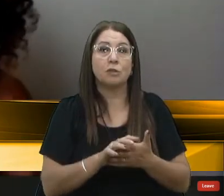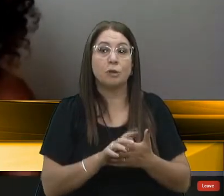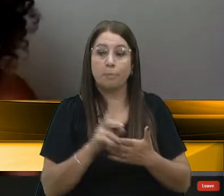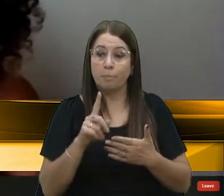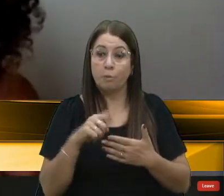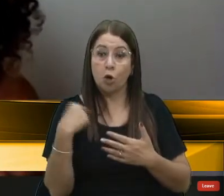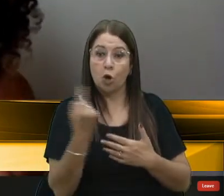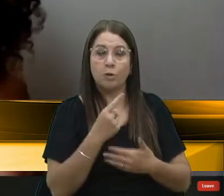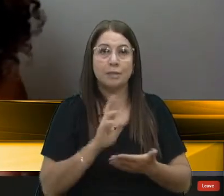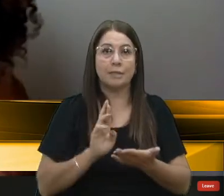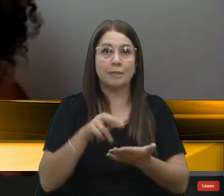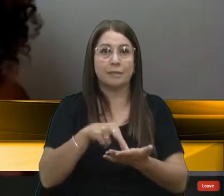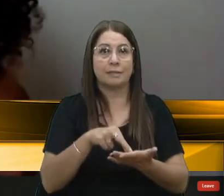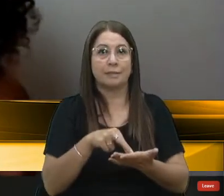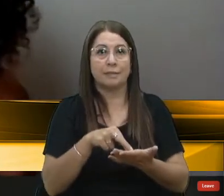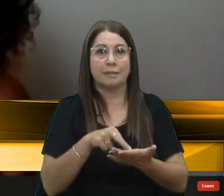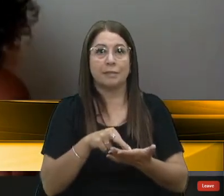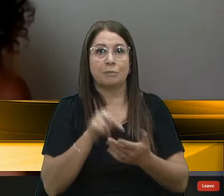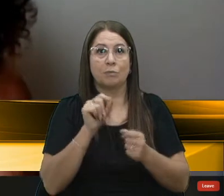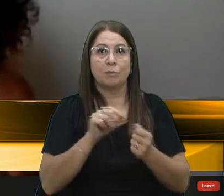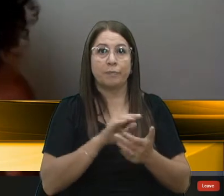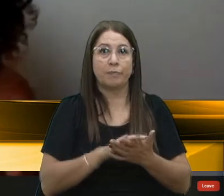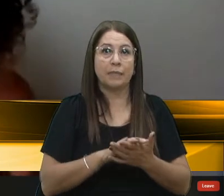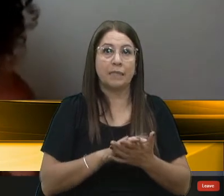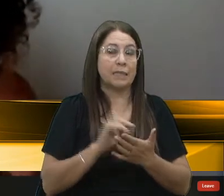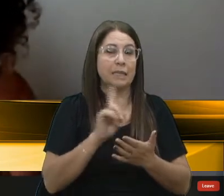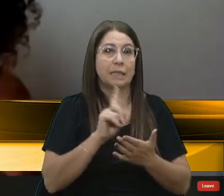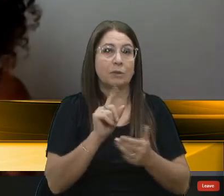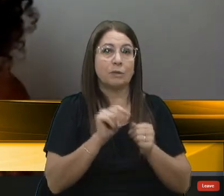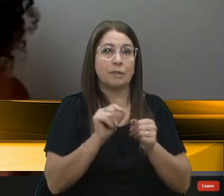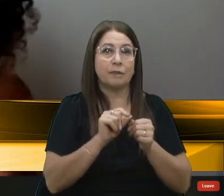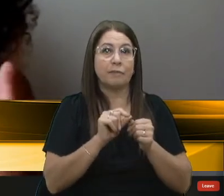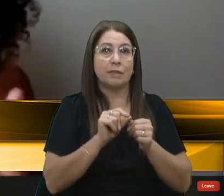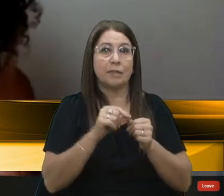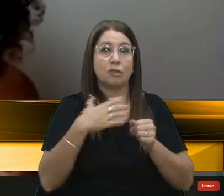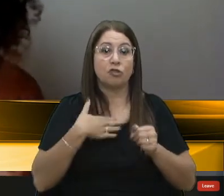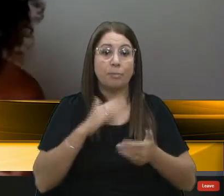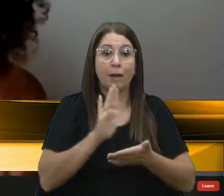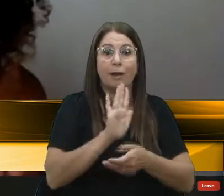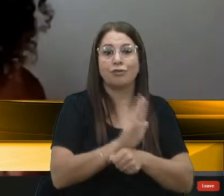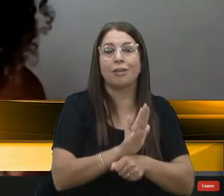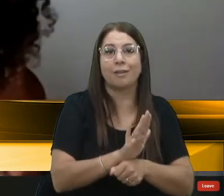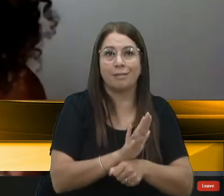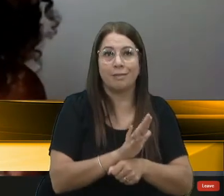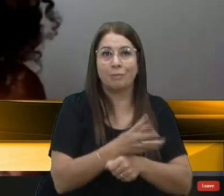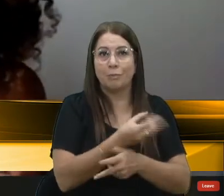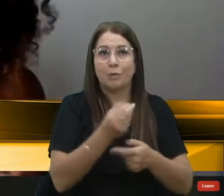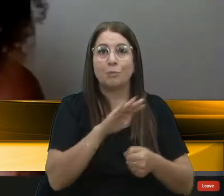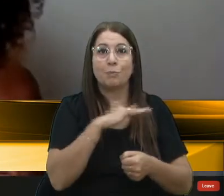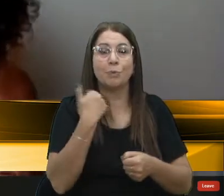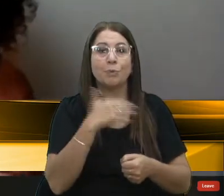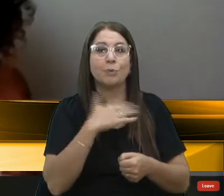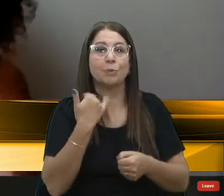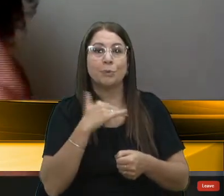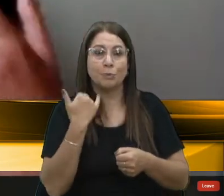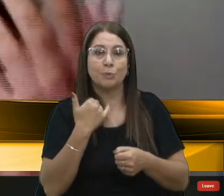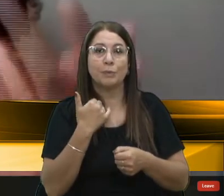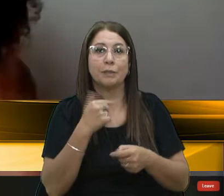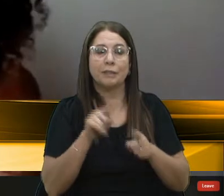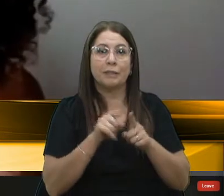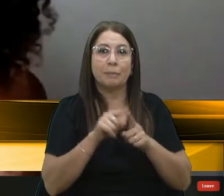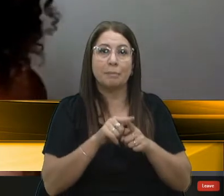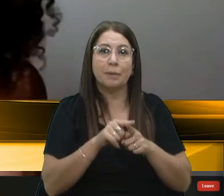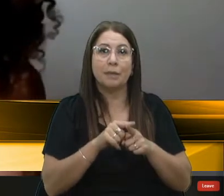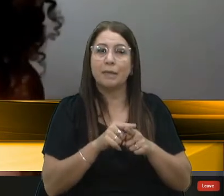nossa realidade, para a nossa situação e não se colocar de forma solidária a tantas mortes, ao colapso